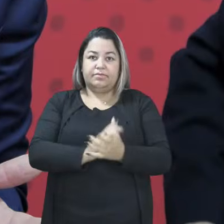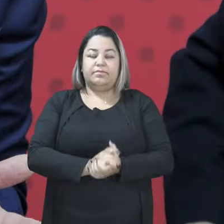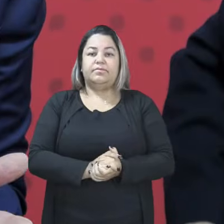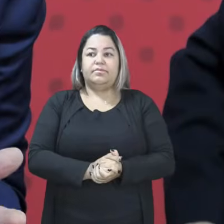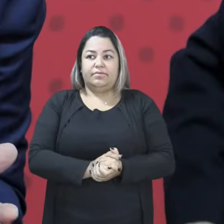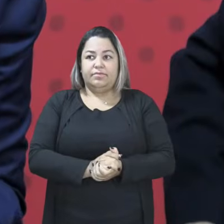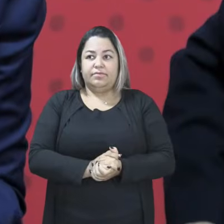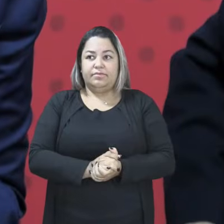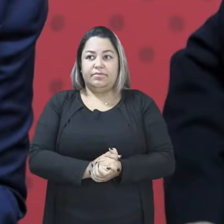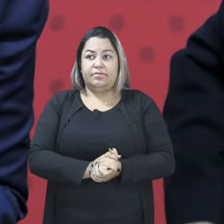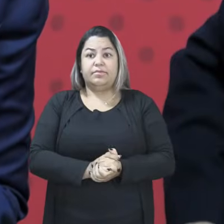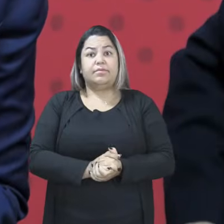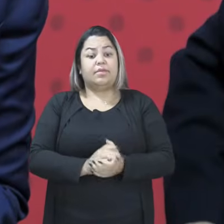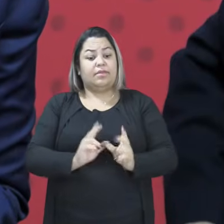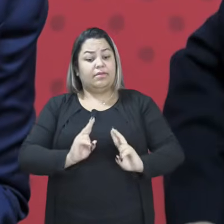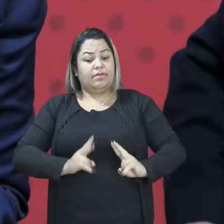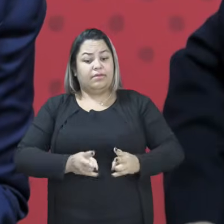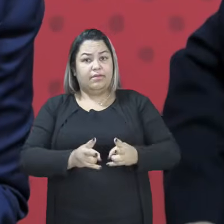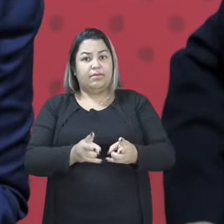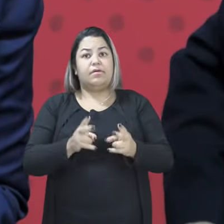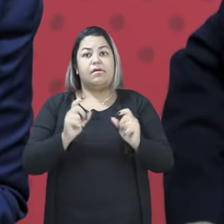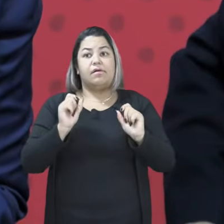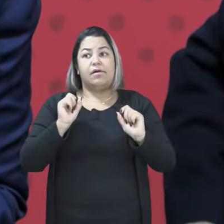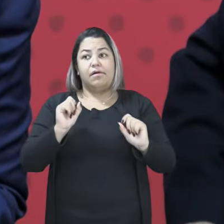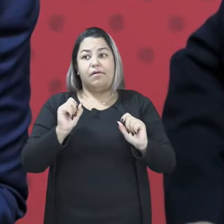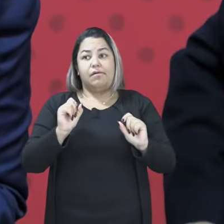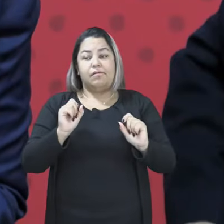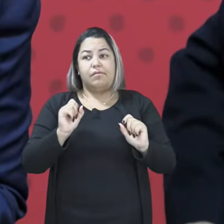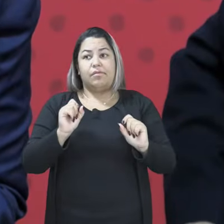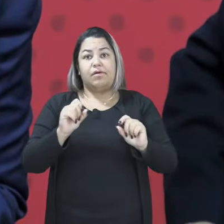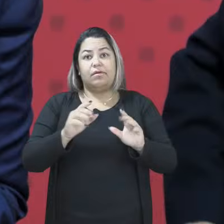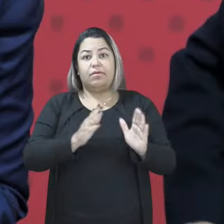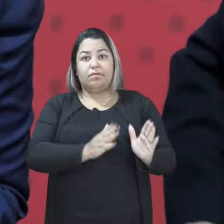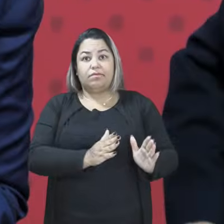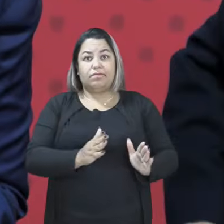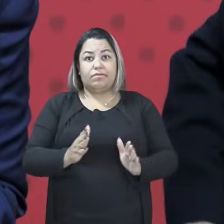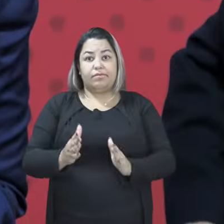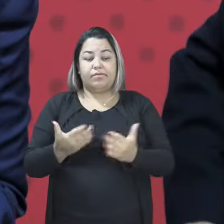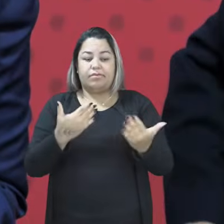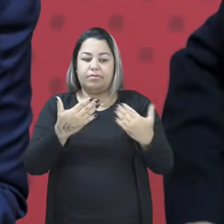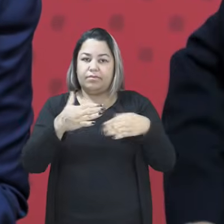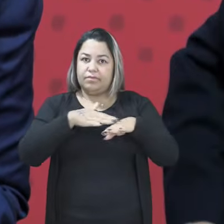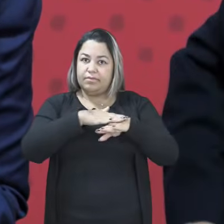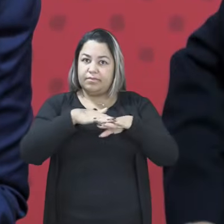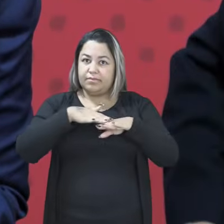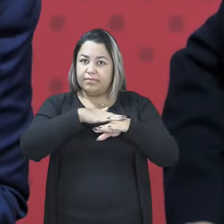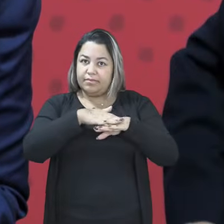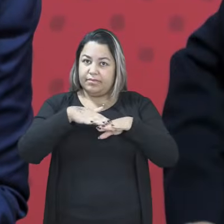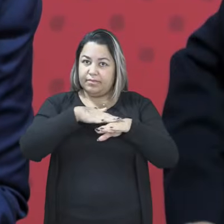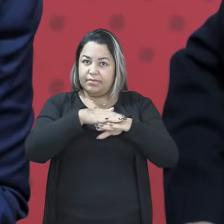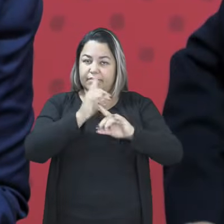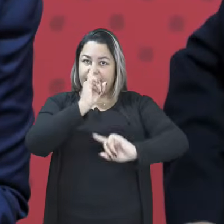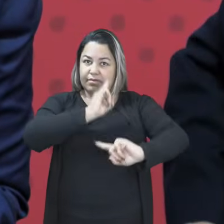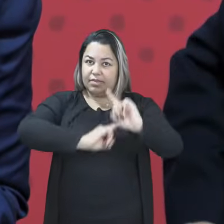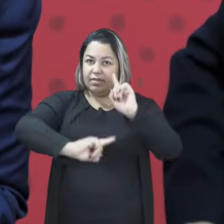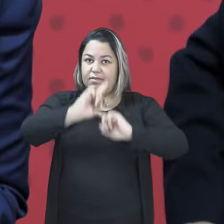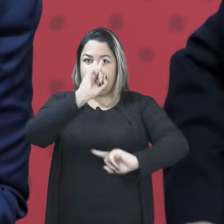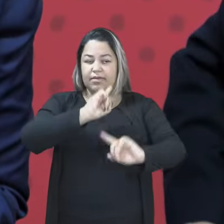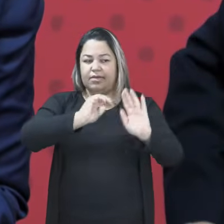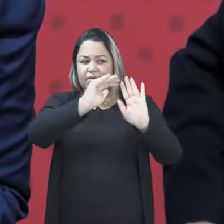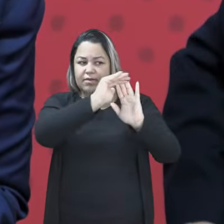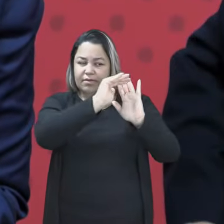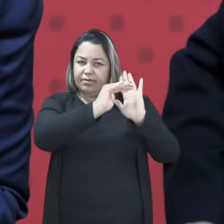darmos continuidade, né, ao processo de diálogo, de construção de uma agenda